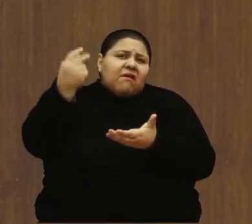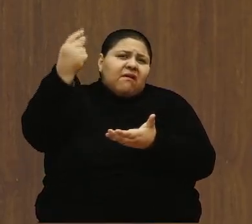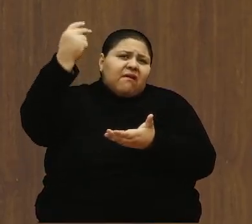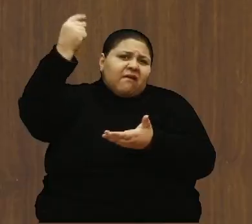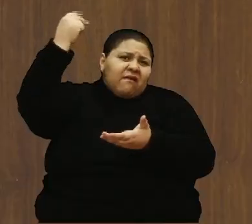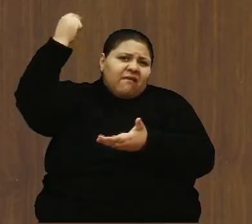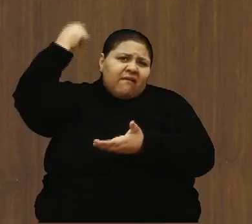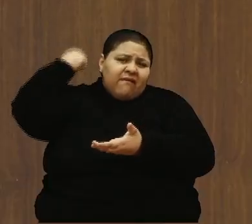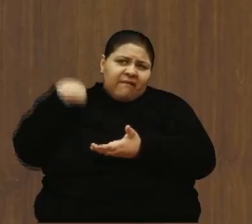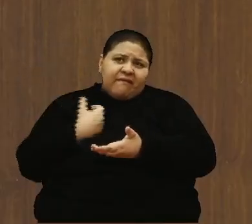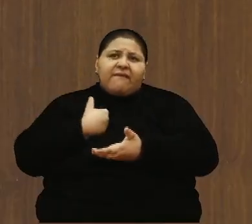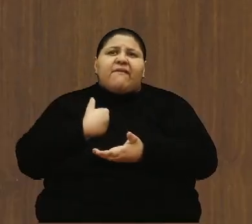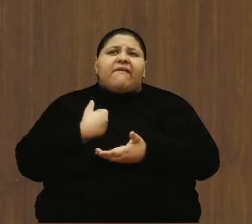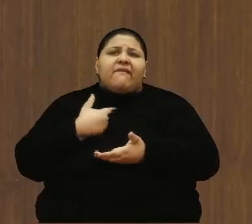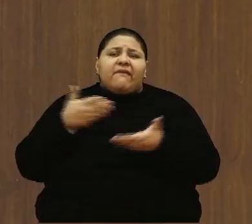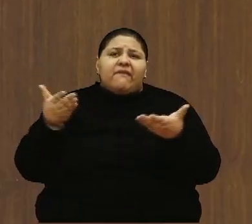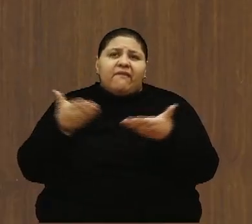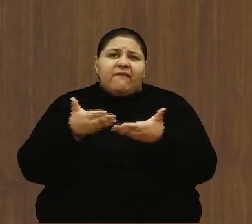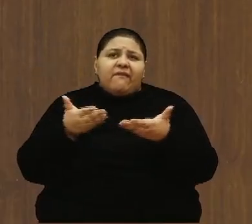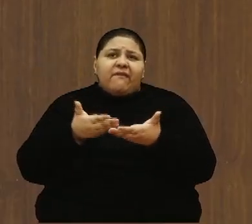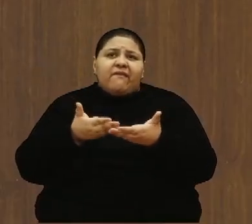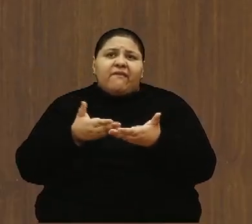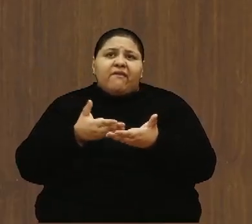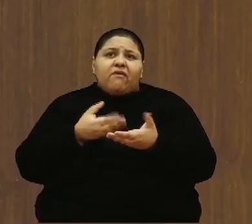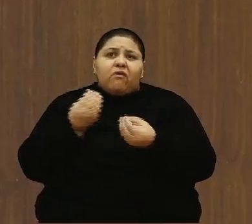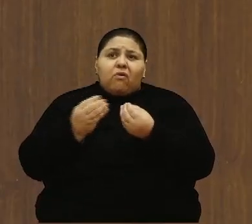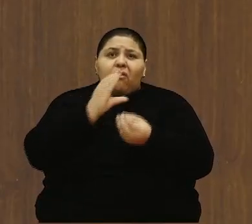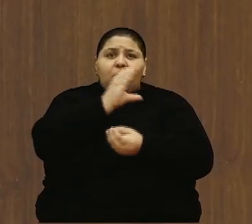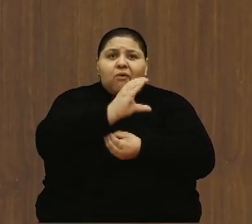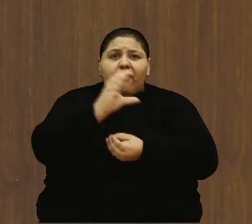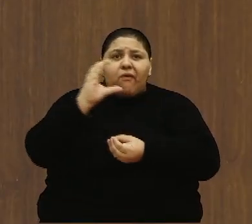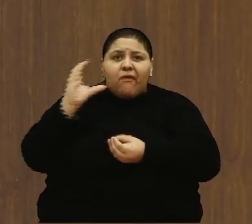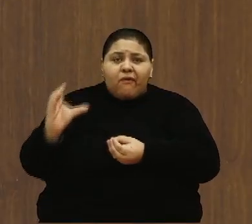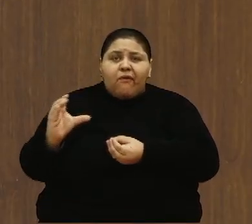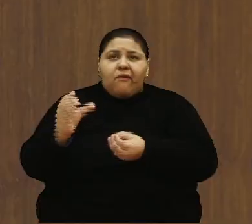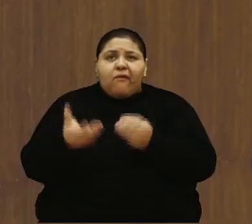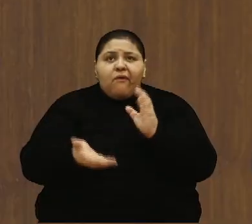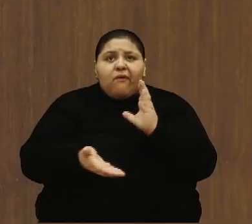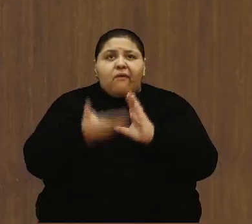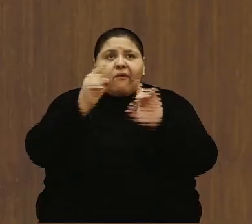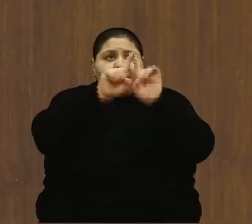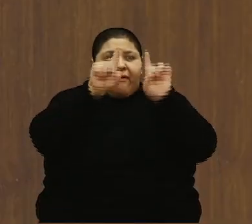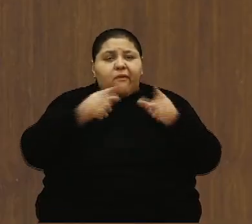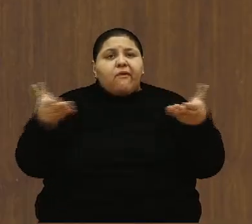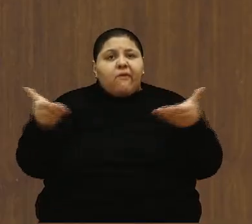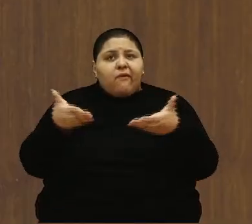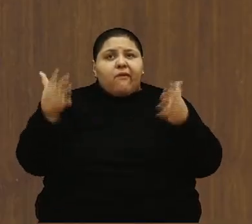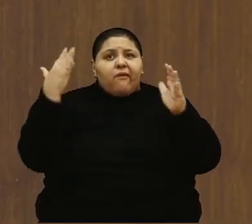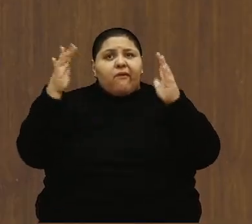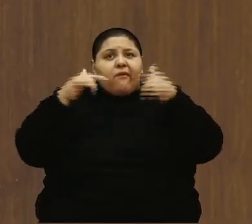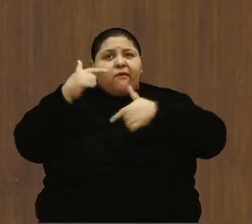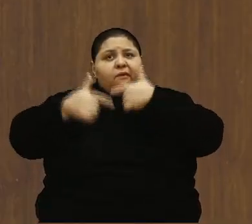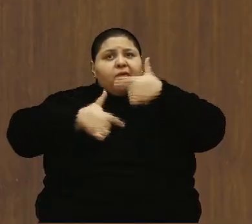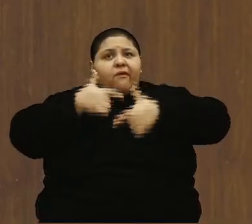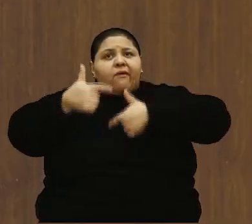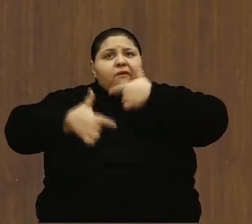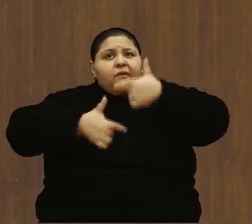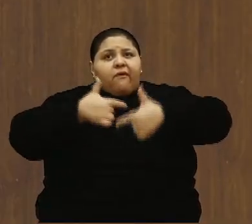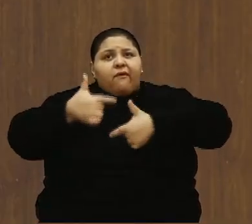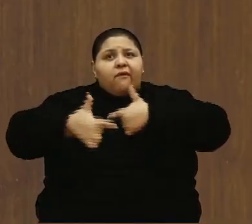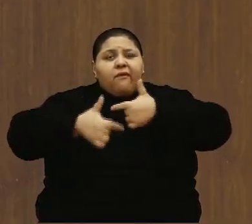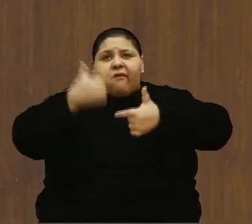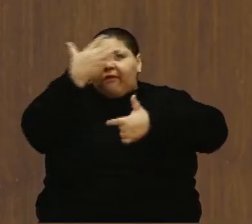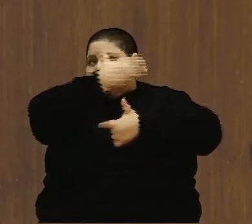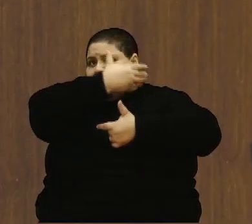legislatura, quando o senhor estava mesmo como CC, o método efetivo. Então, quero lhe parabenizar por esse trabalho, por esquecimento